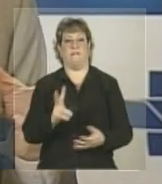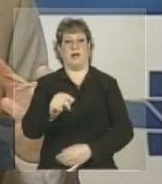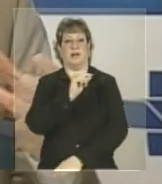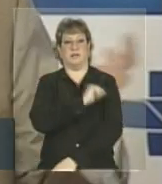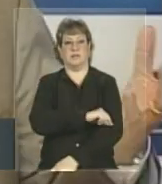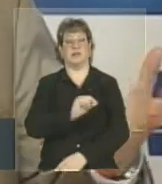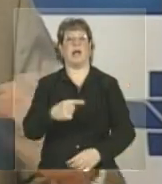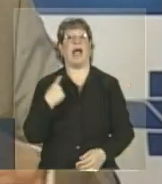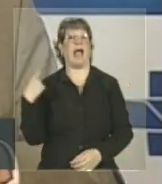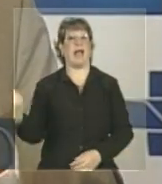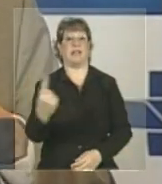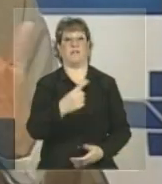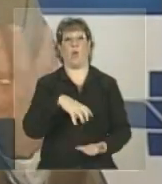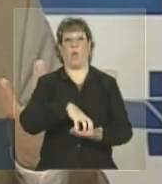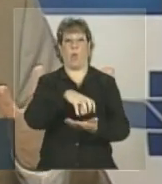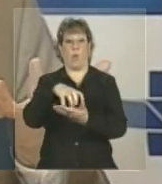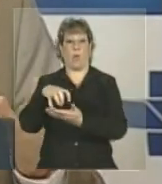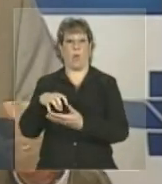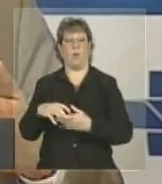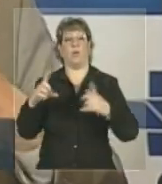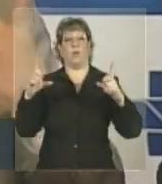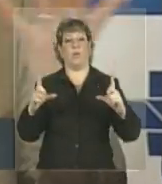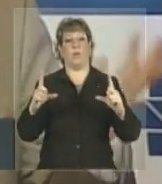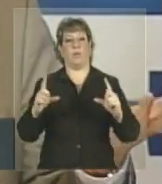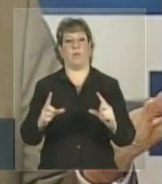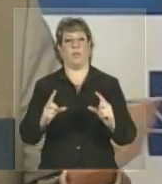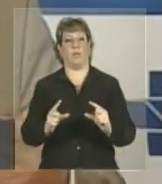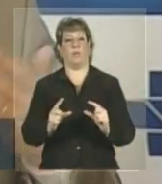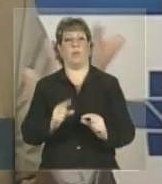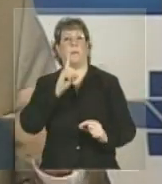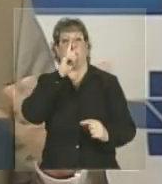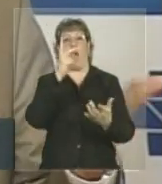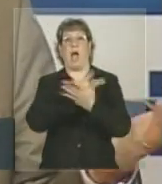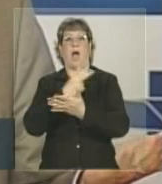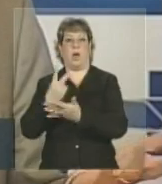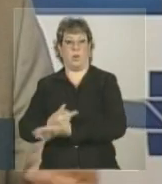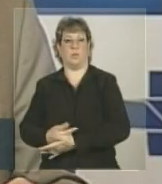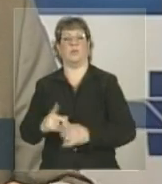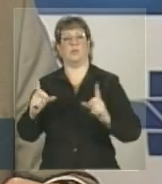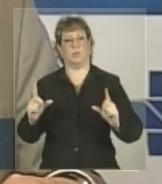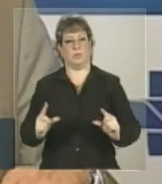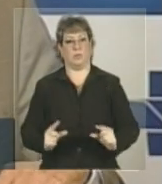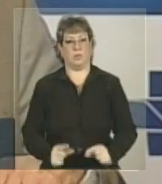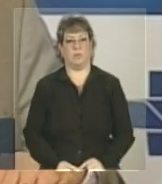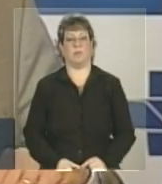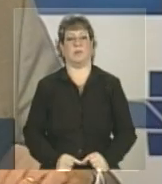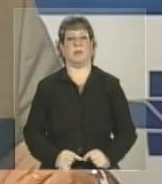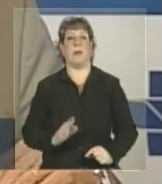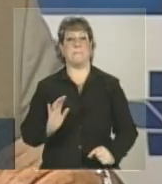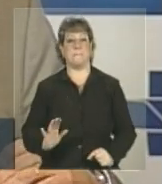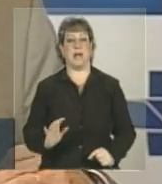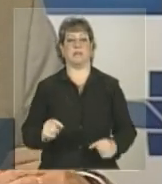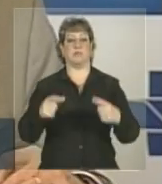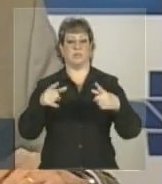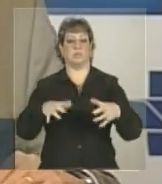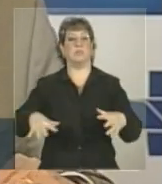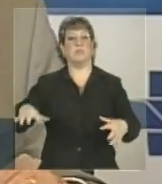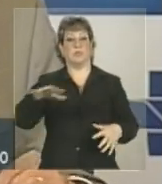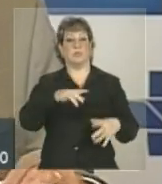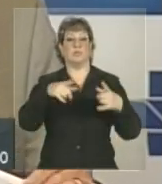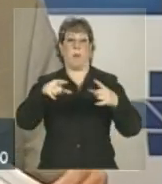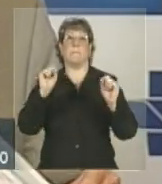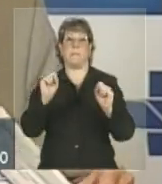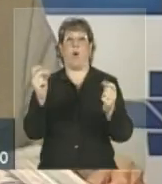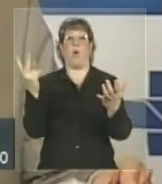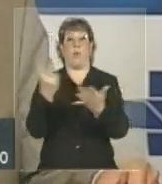de suscetíveis é menor, por isso é impossível, né, assim, a gente ter algo semelhante a 2009. Agora, circulação localizada, sim,